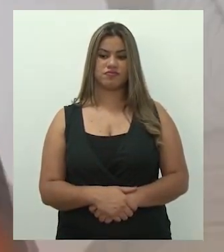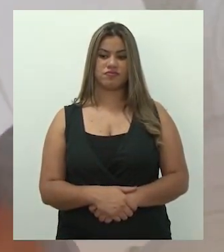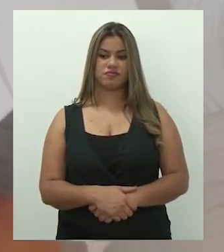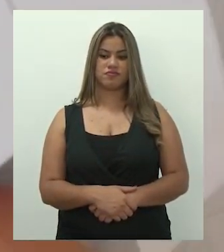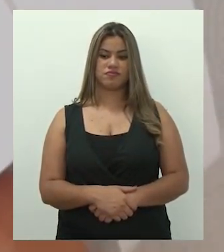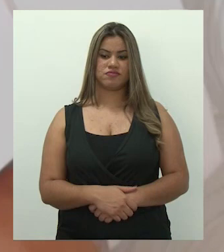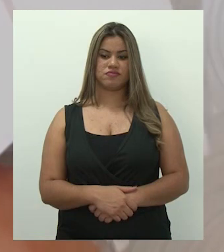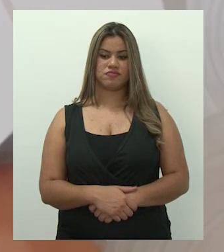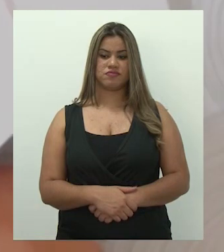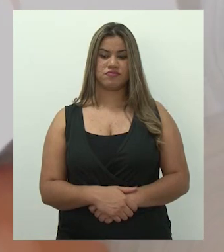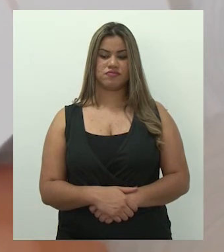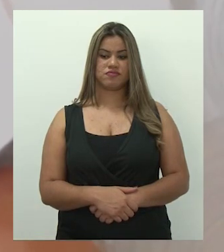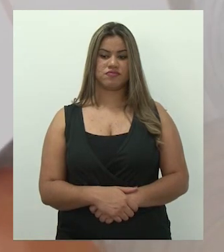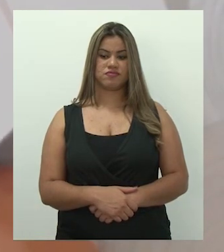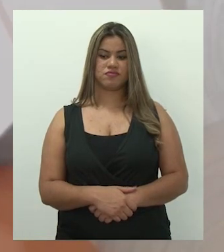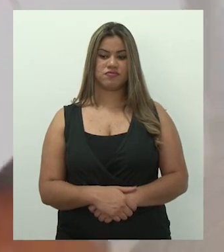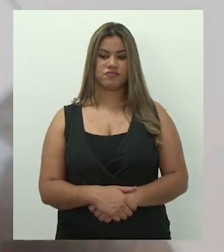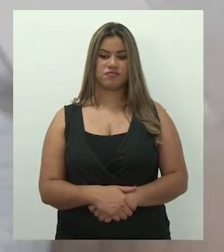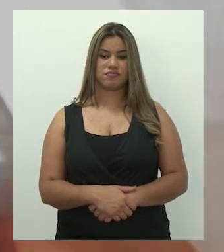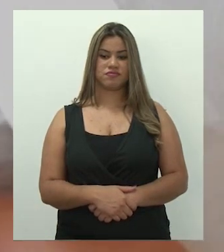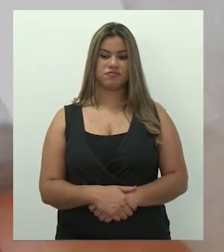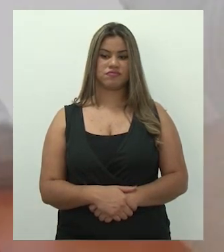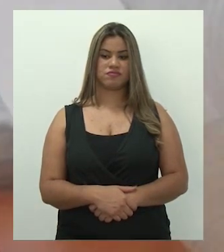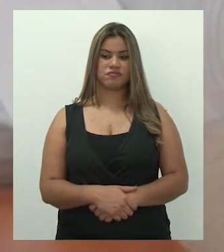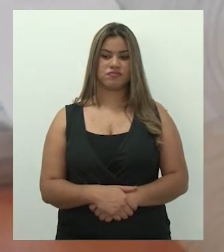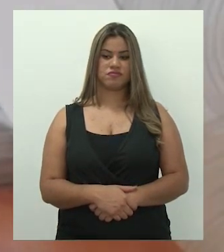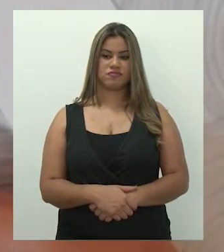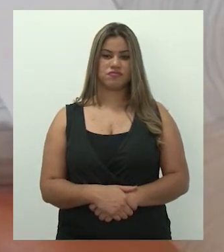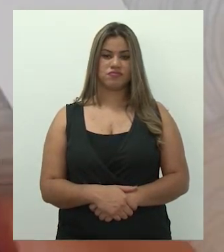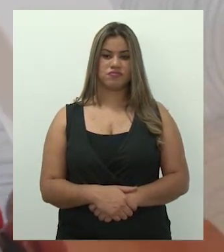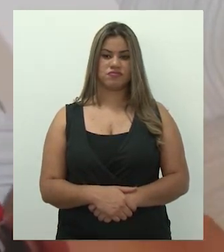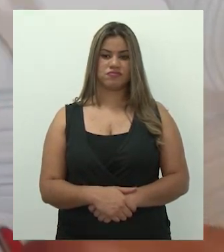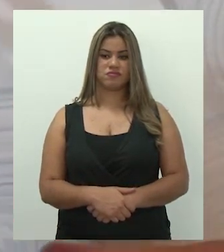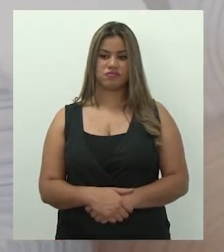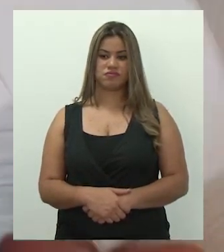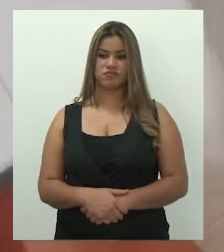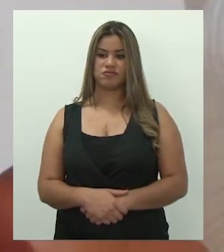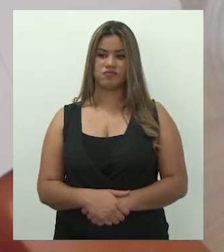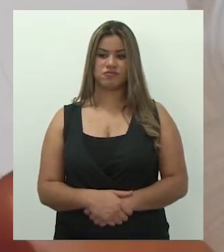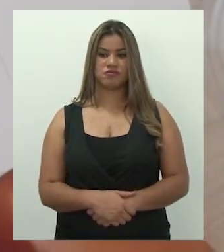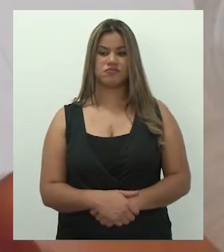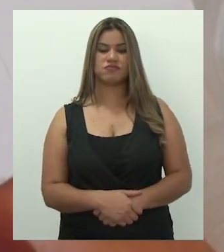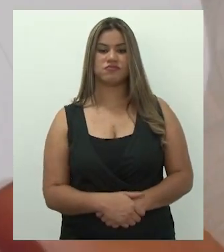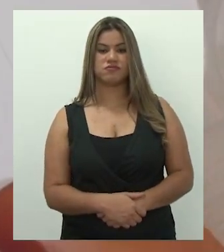Então, recorte dos dois lados.